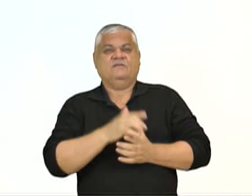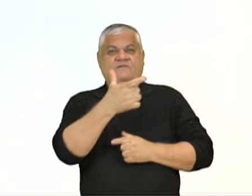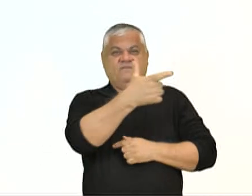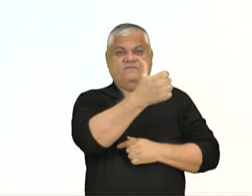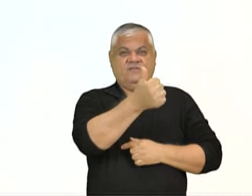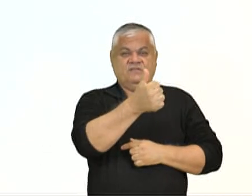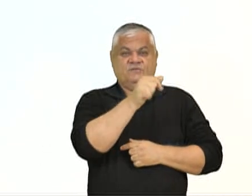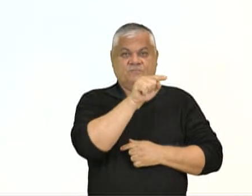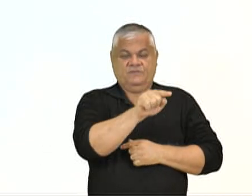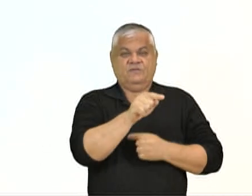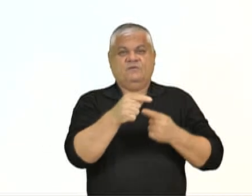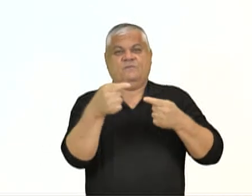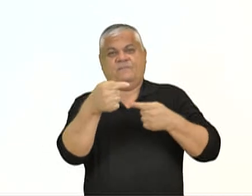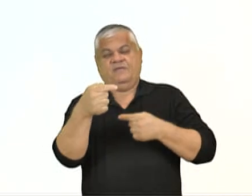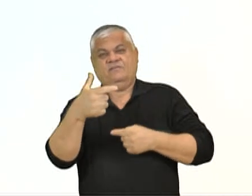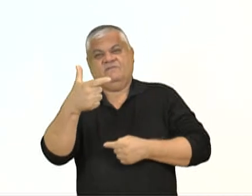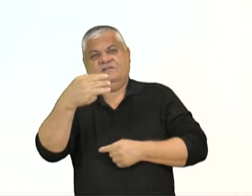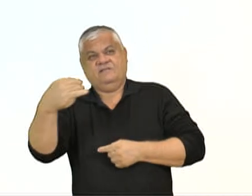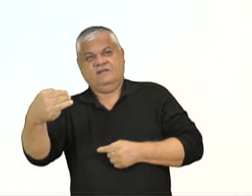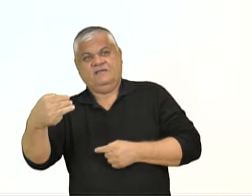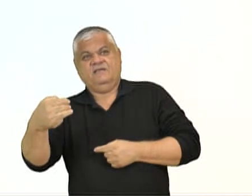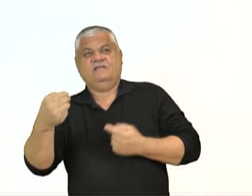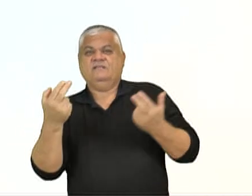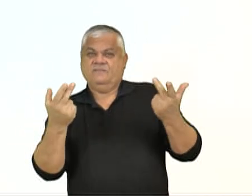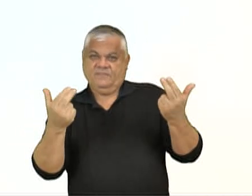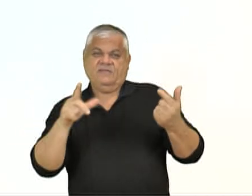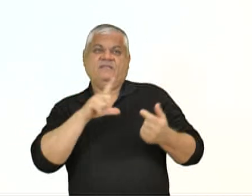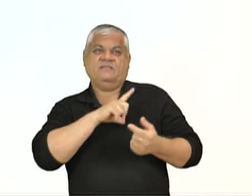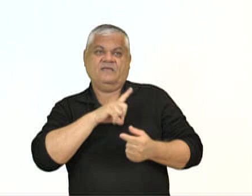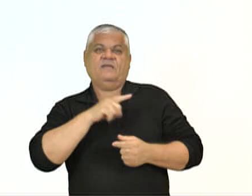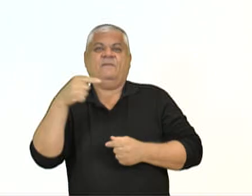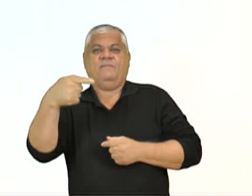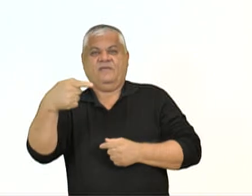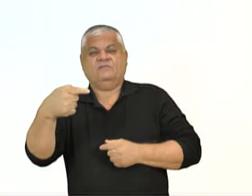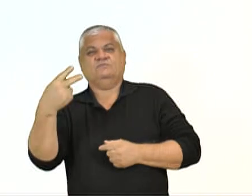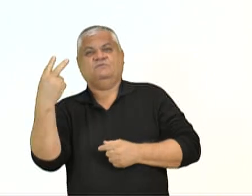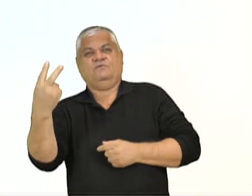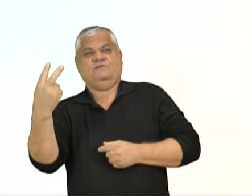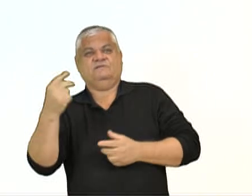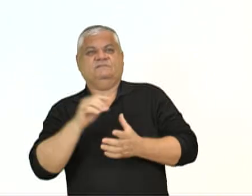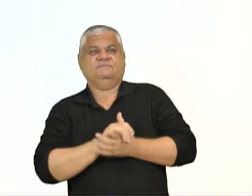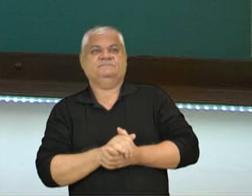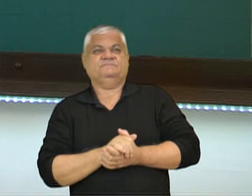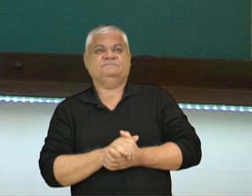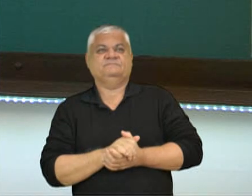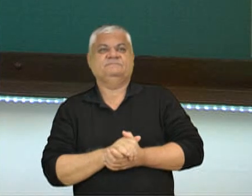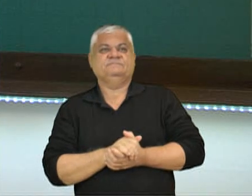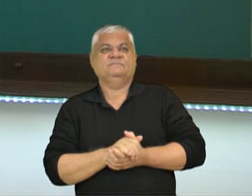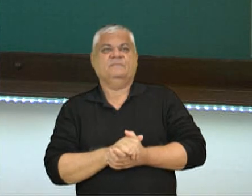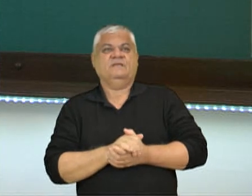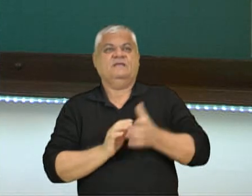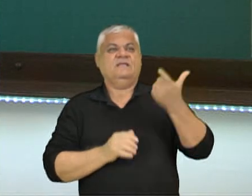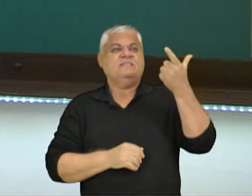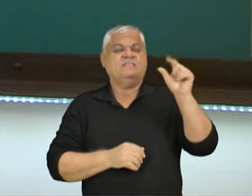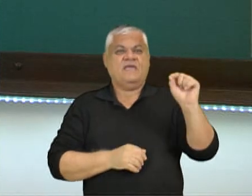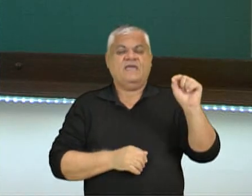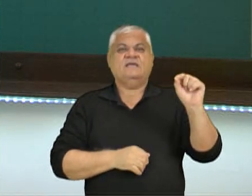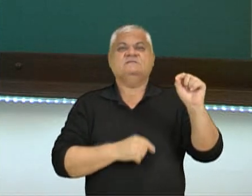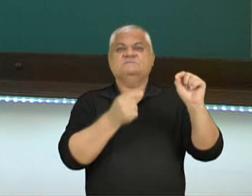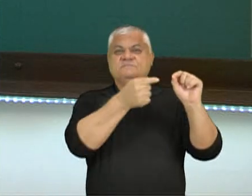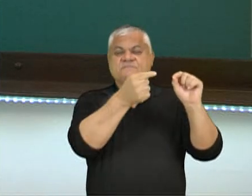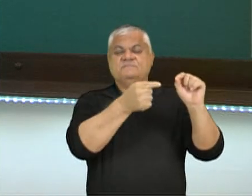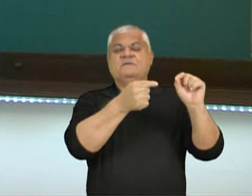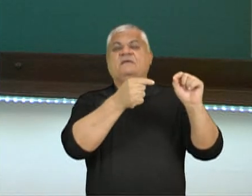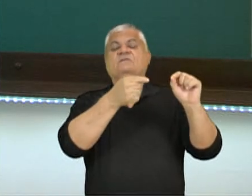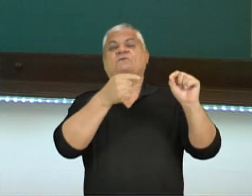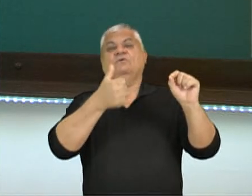mil menos 23 mil, eu tenho menos 2 mil. 10 mil menos 12